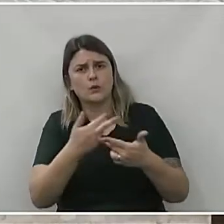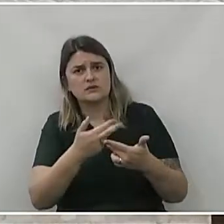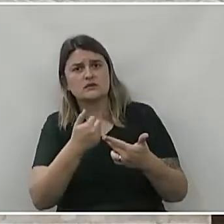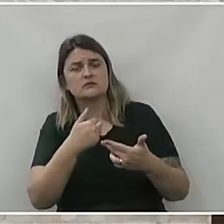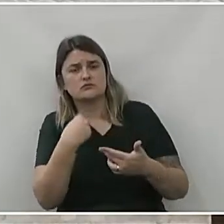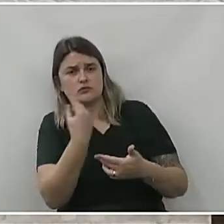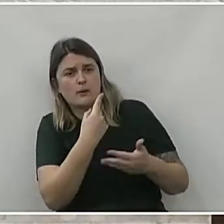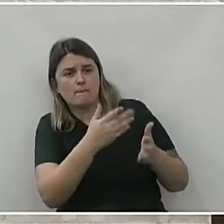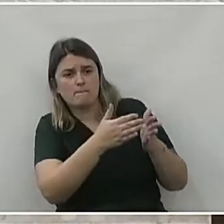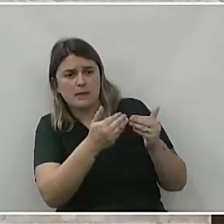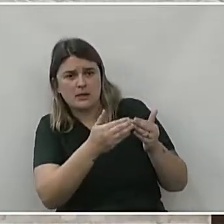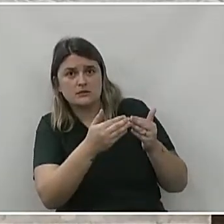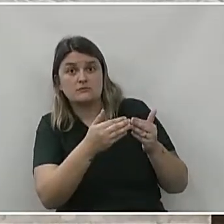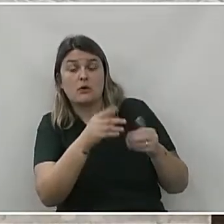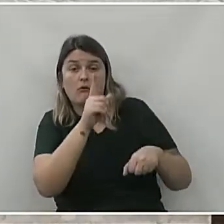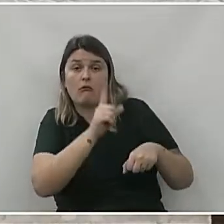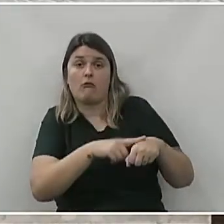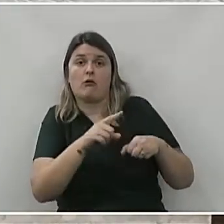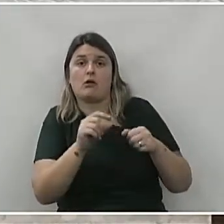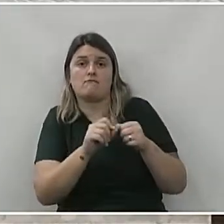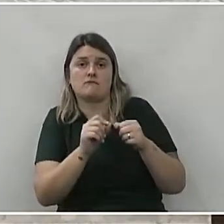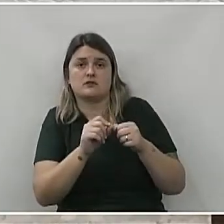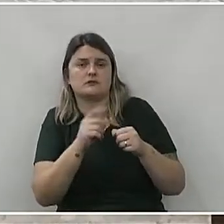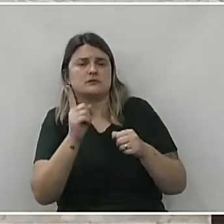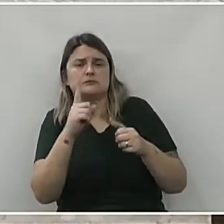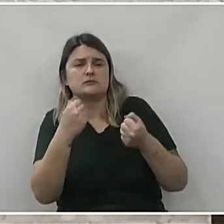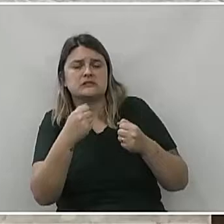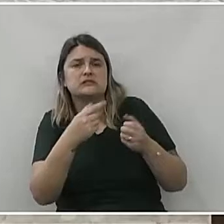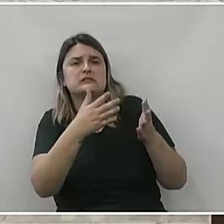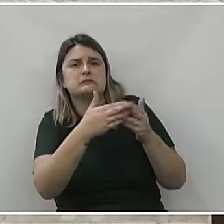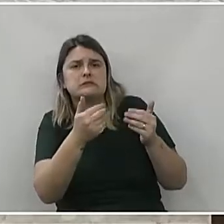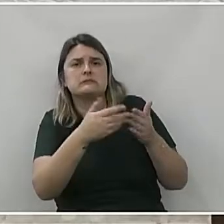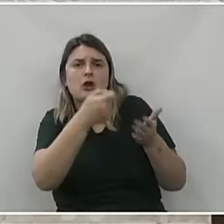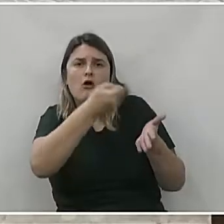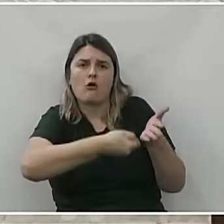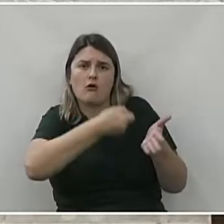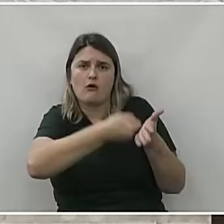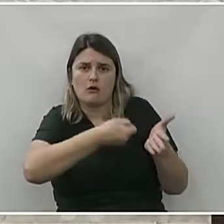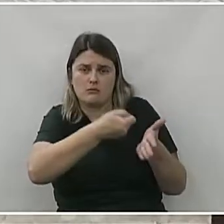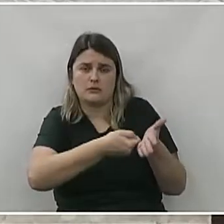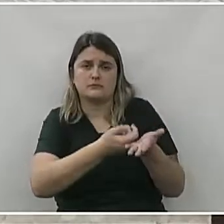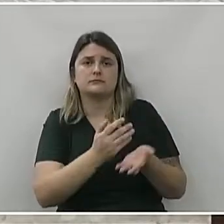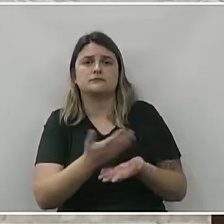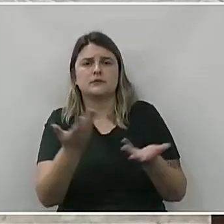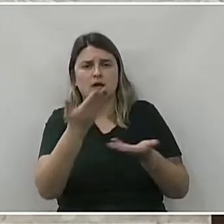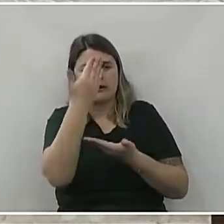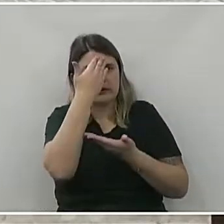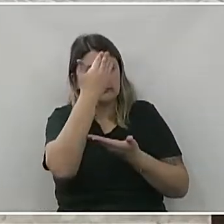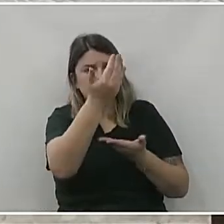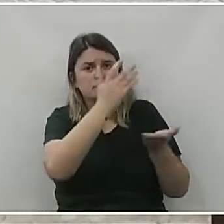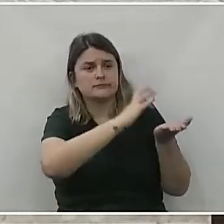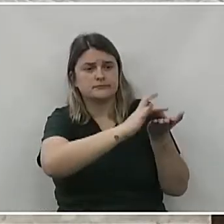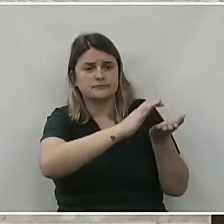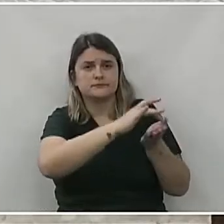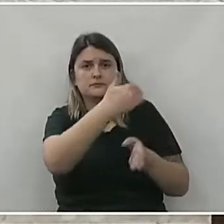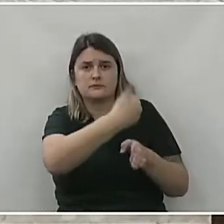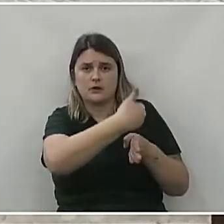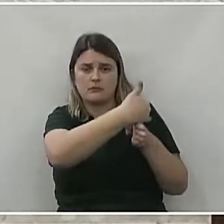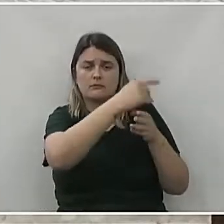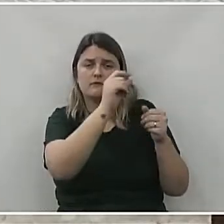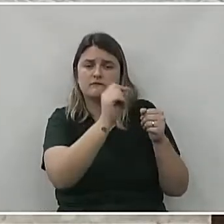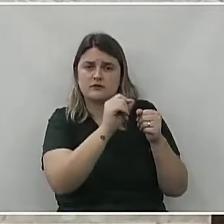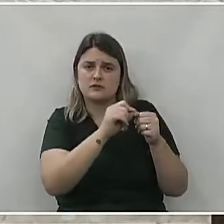coisas acontecem sem que a gente precise ficar cobrando. Então, a Secretaria de Obras fez